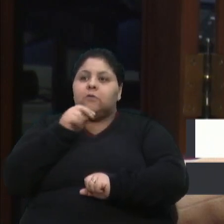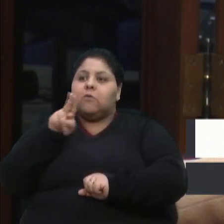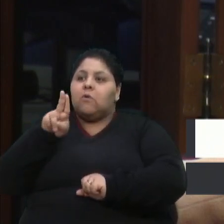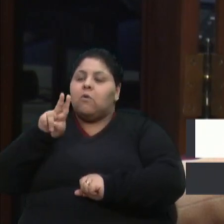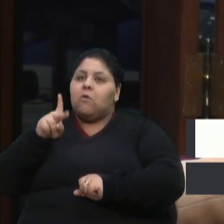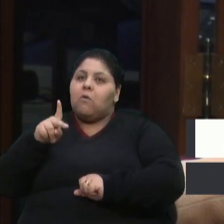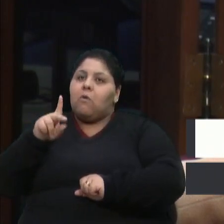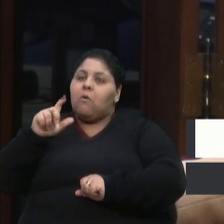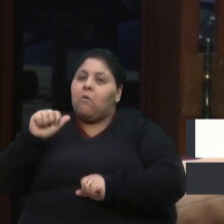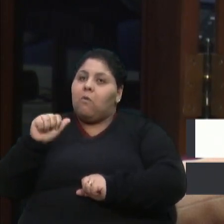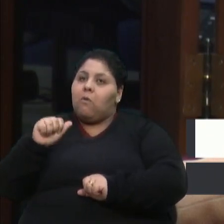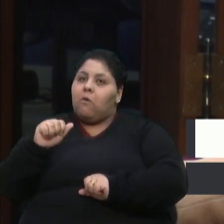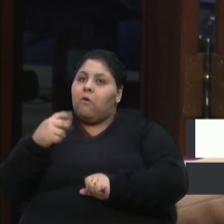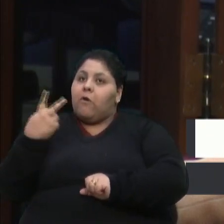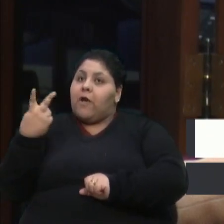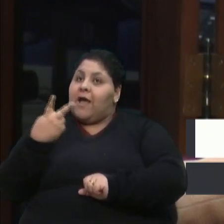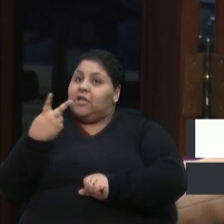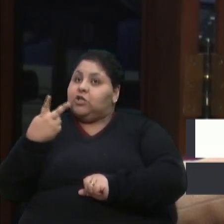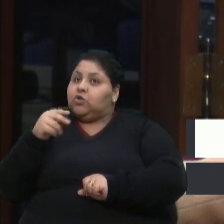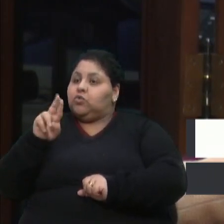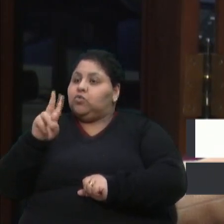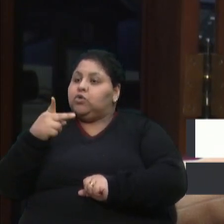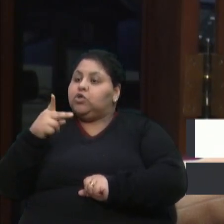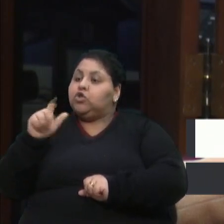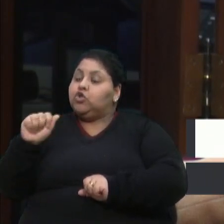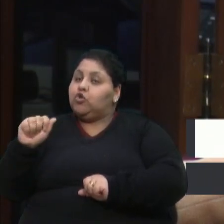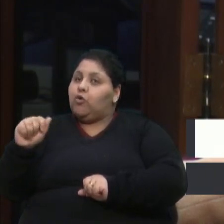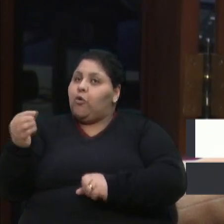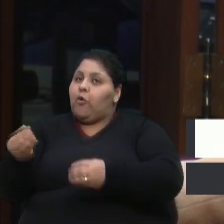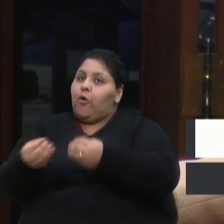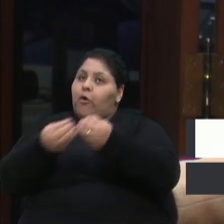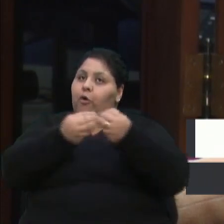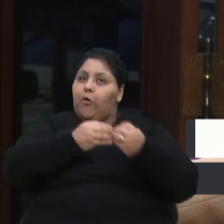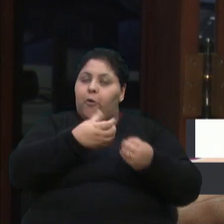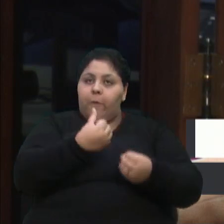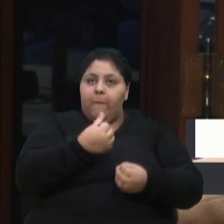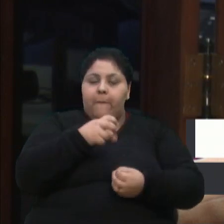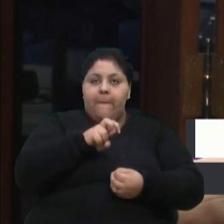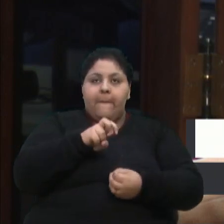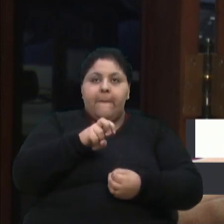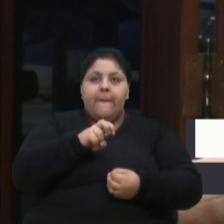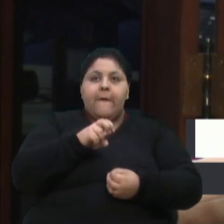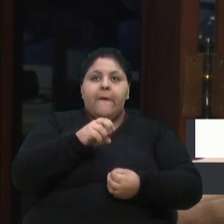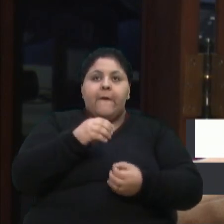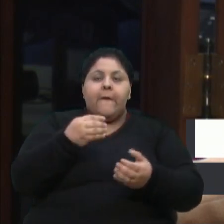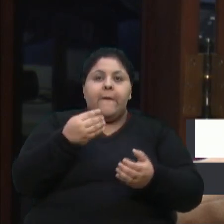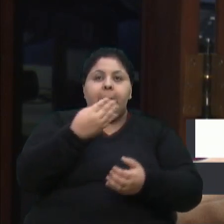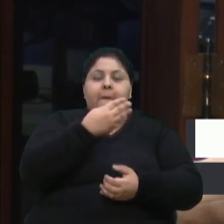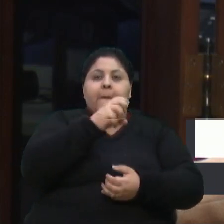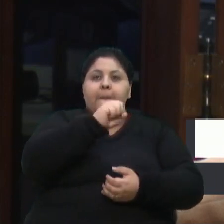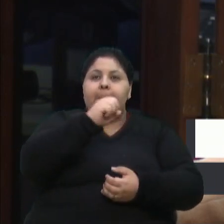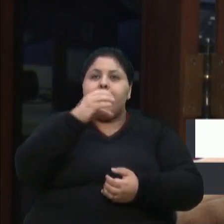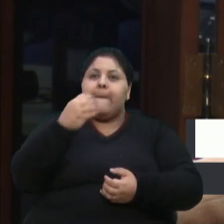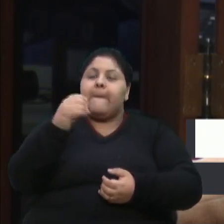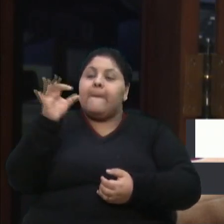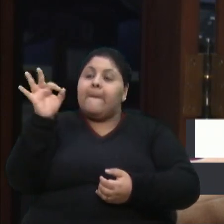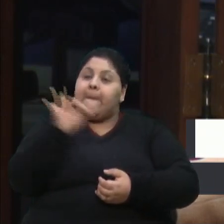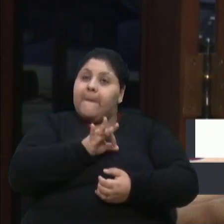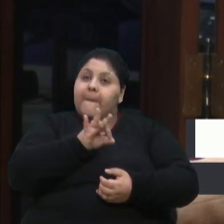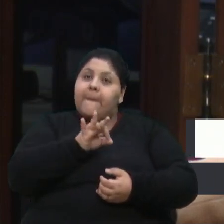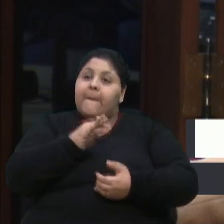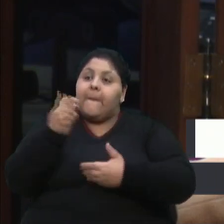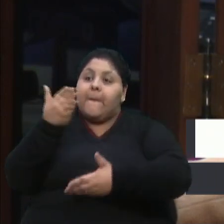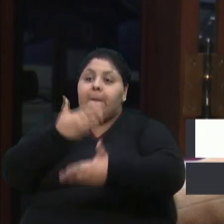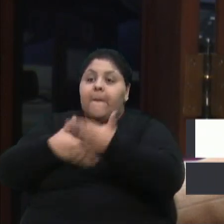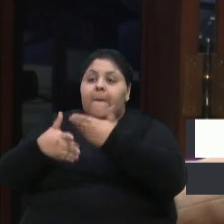Central quanto a UPA Zona Norte trouxeram que 65% e 80% dos atendimentos que são